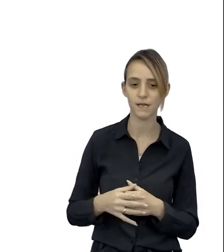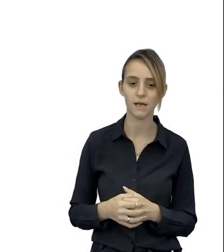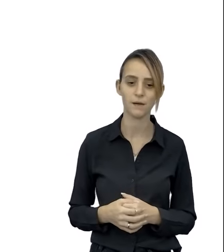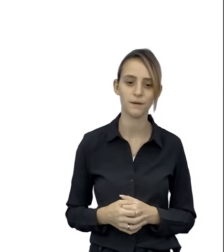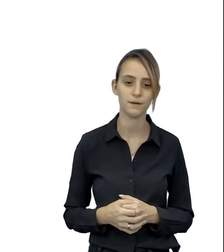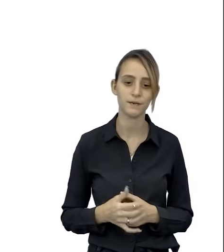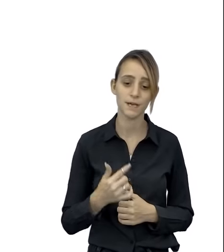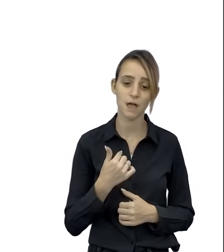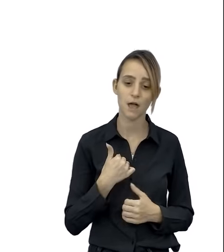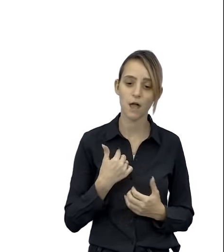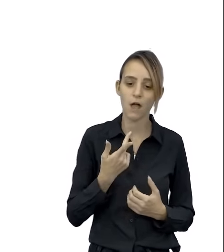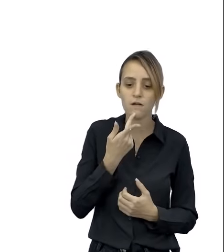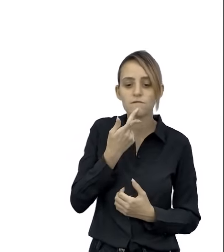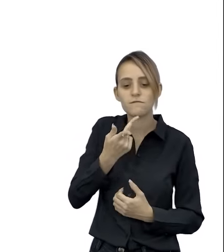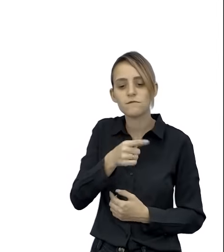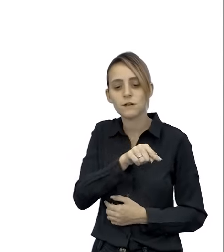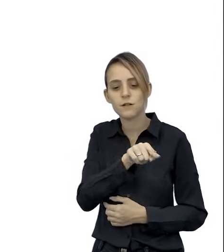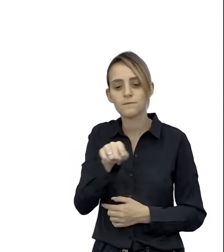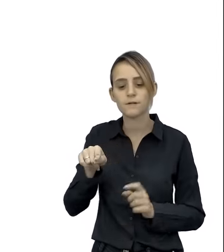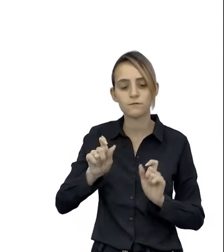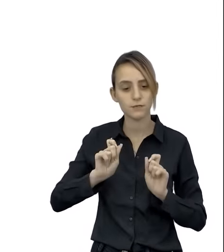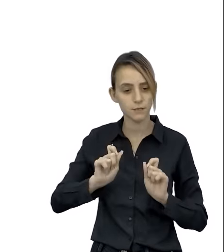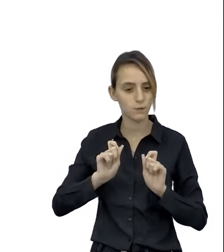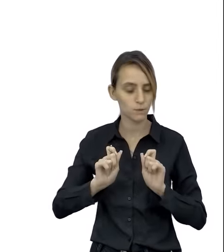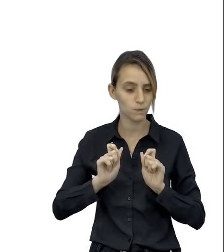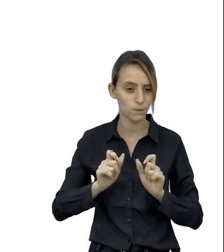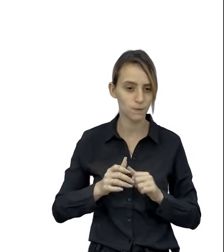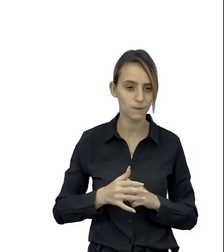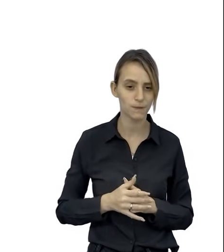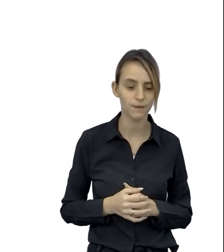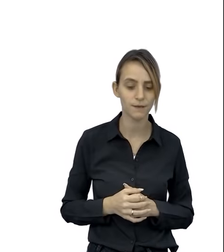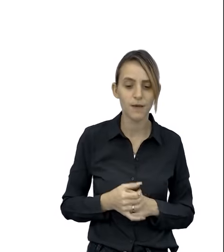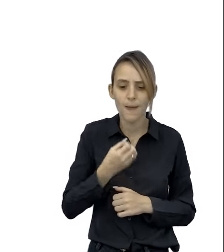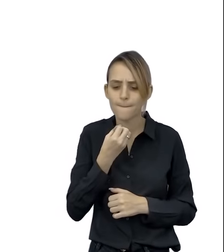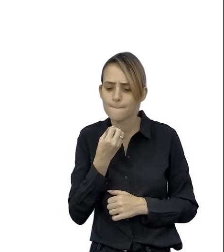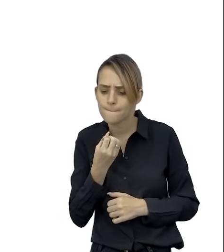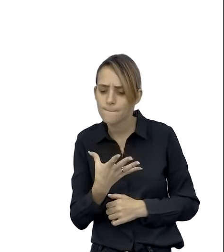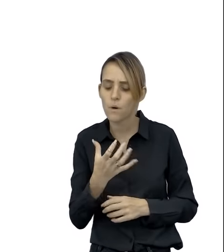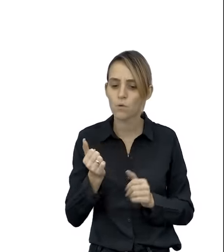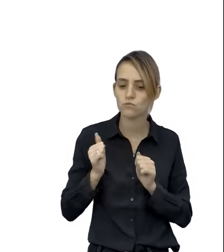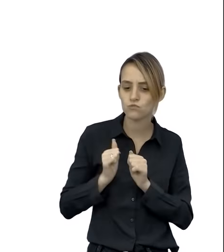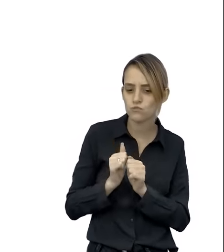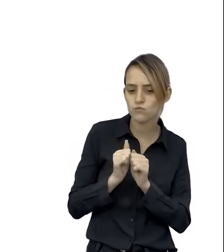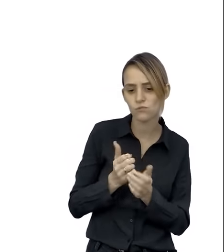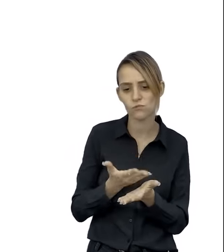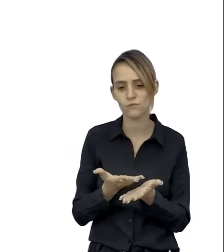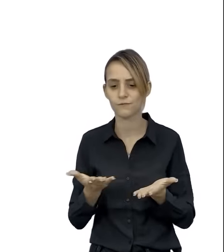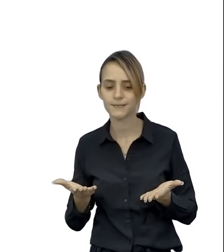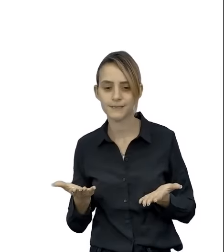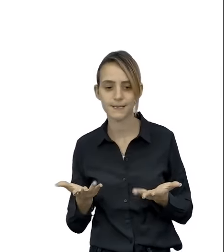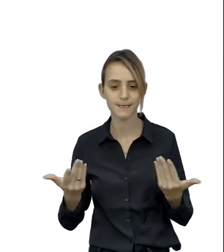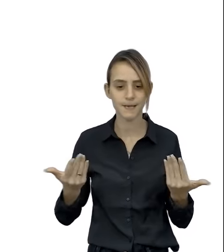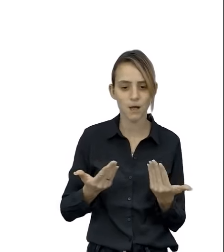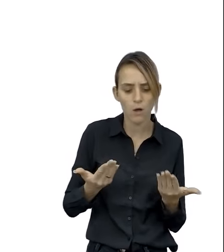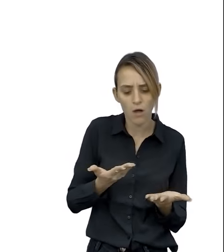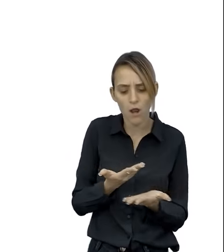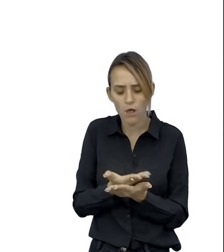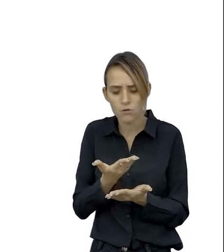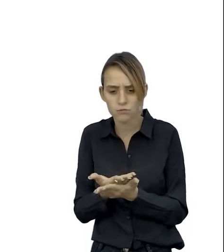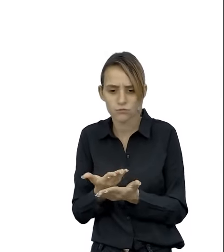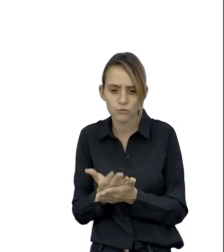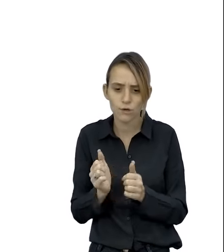quero dizer, né, queremos dizer, enquanto grupo, que é muito bom estar com vocês, compartilhando desse momento de estudo e